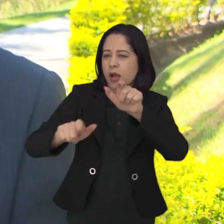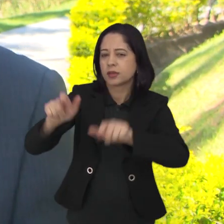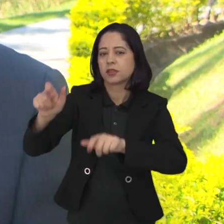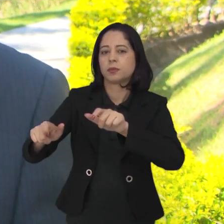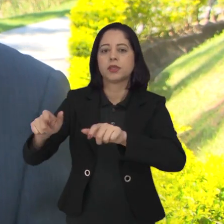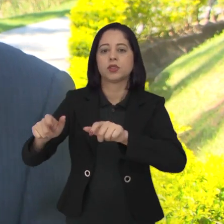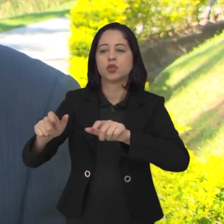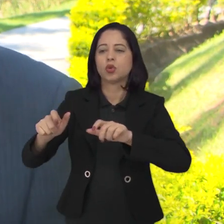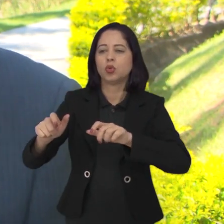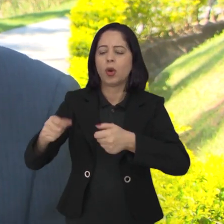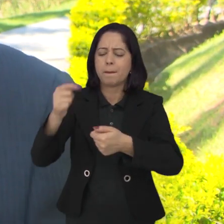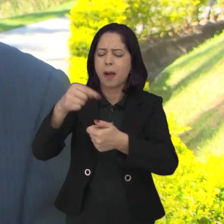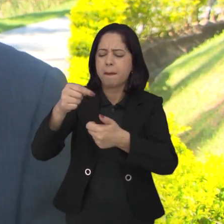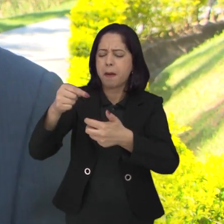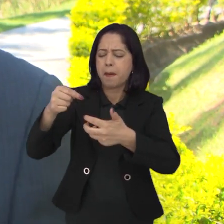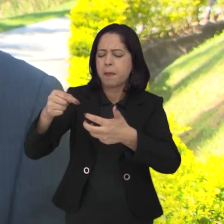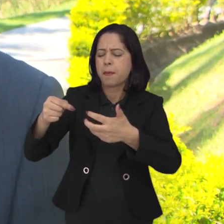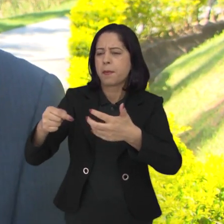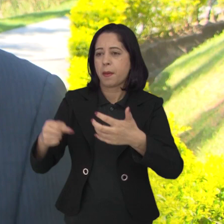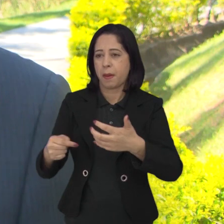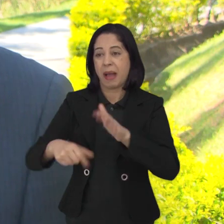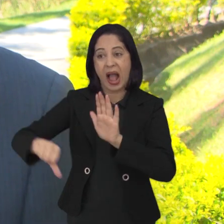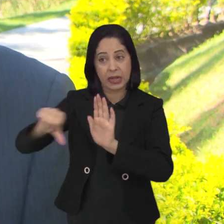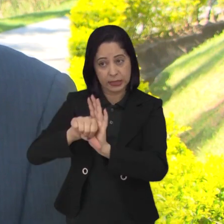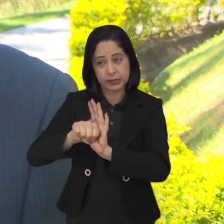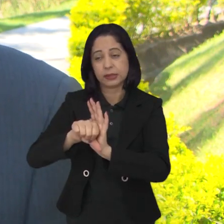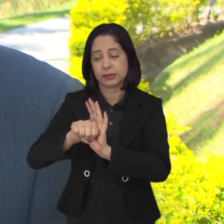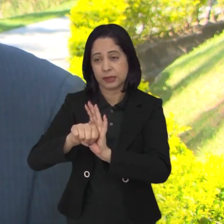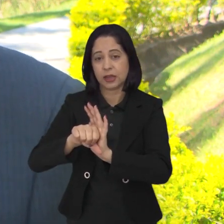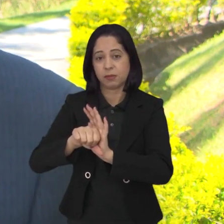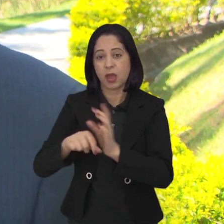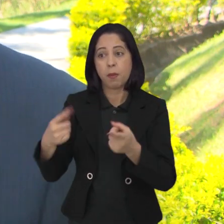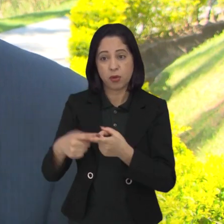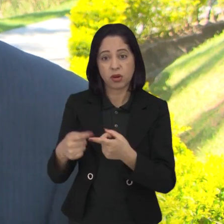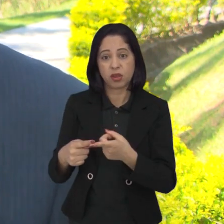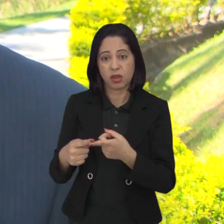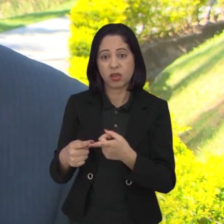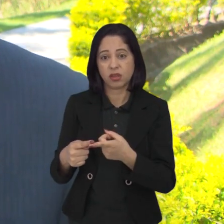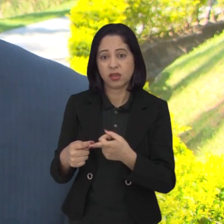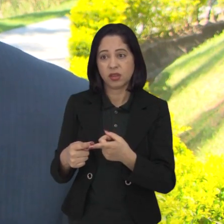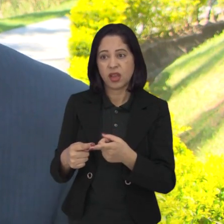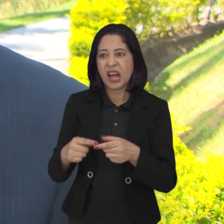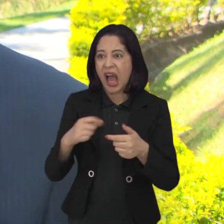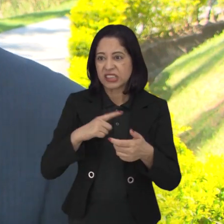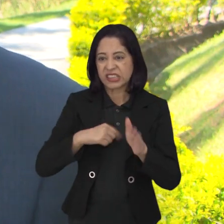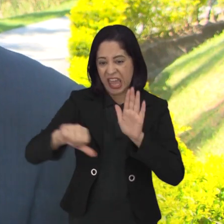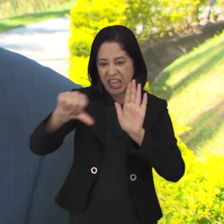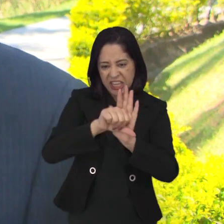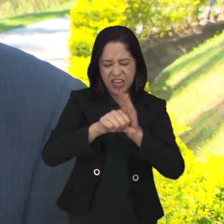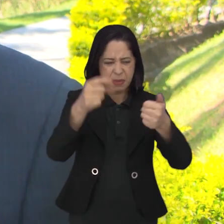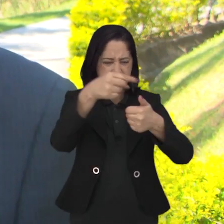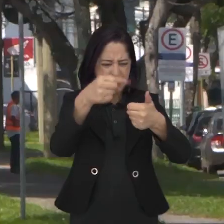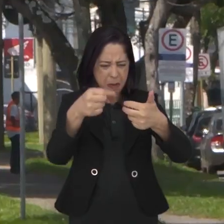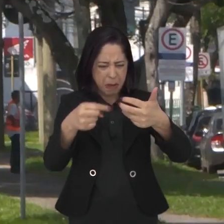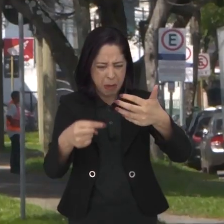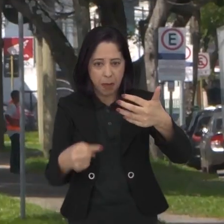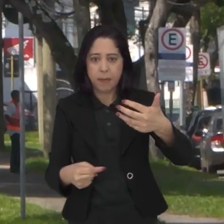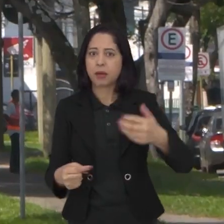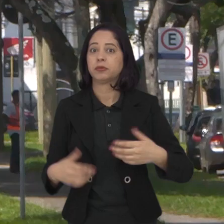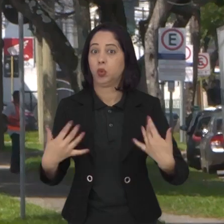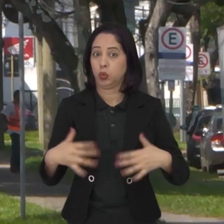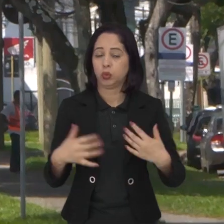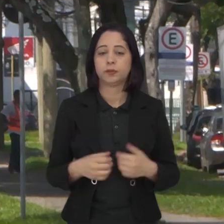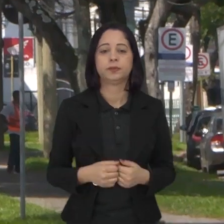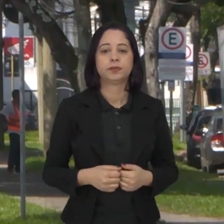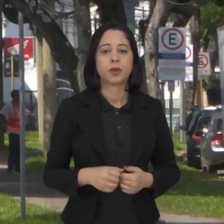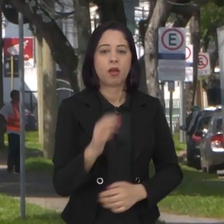sobre toda essa gama de crimes ambientais, porque, na verdade, é uma lista grande de crimes ambientais realmente. Hoje,